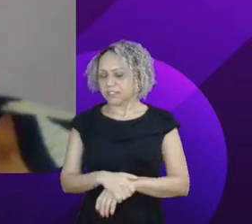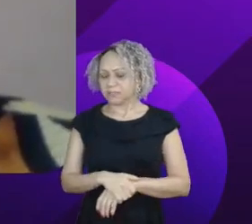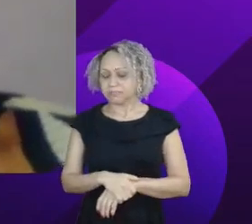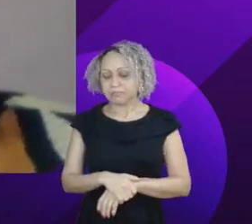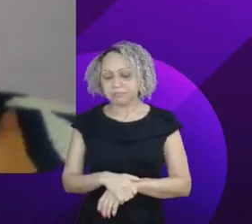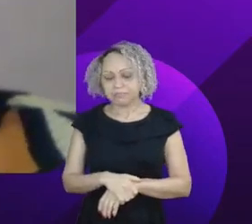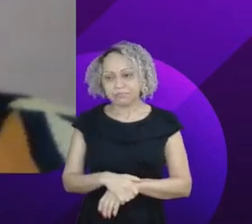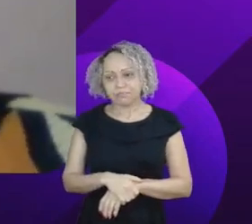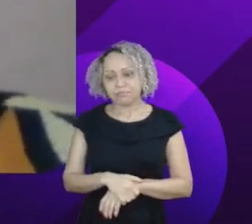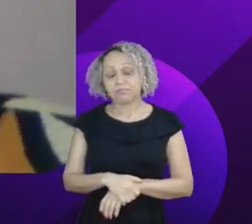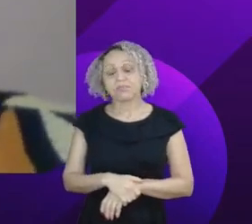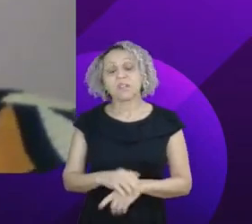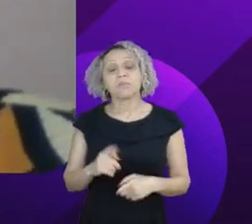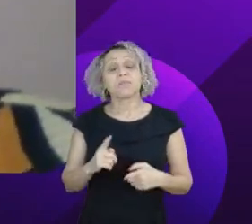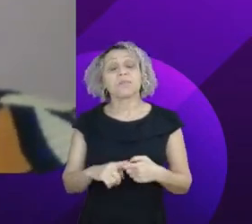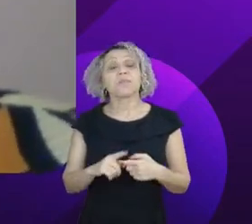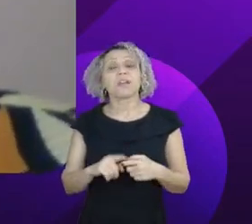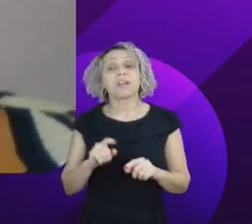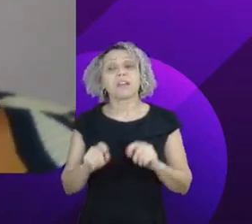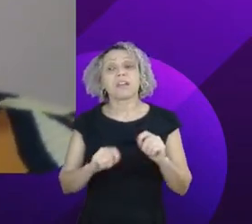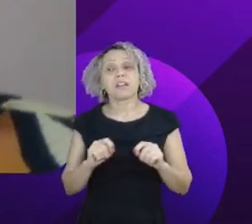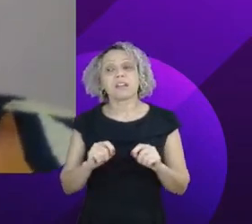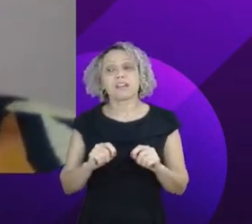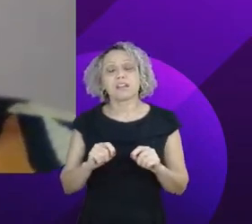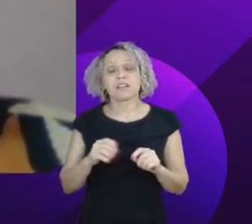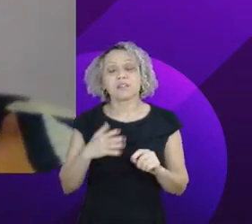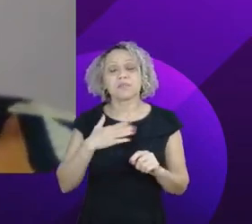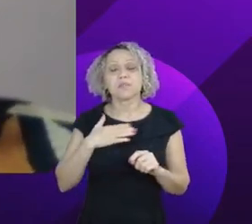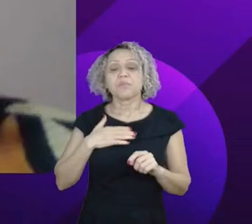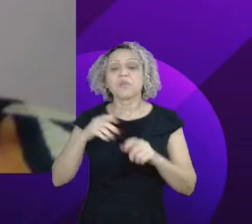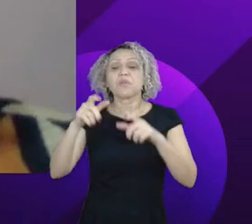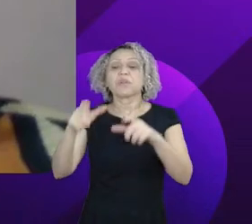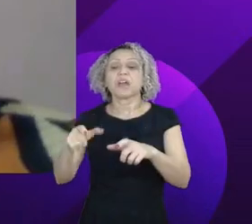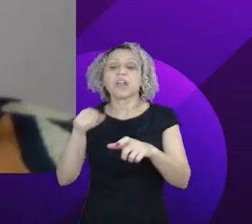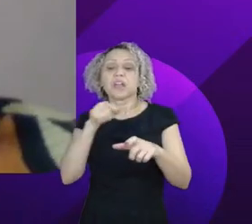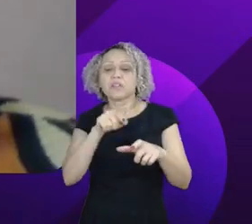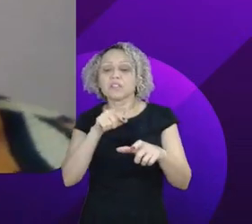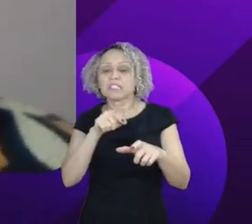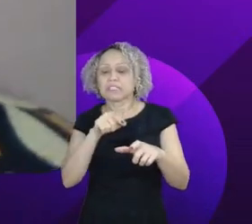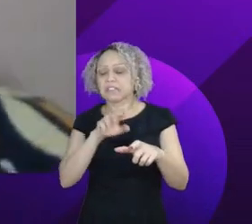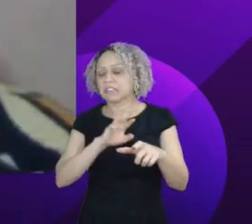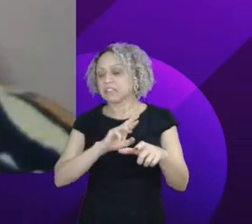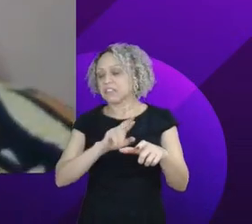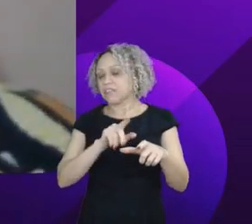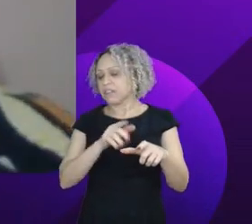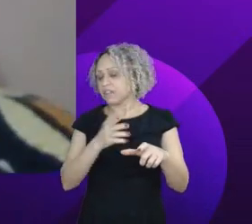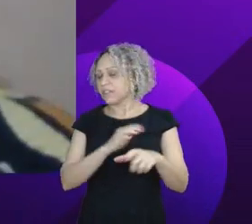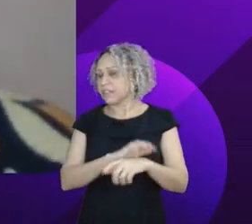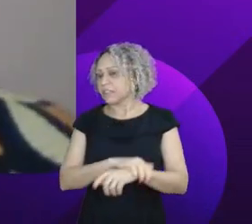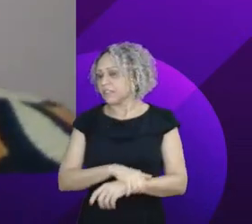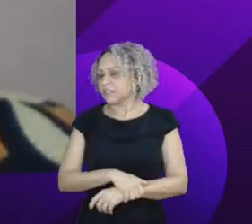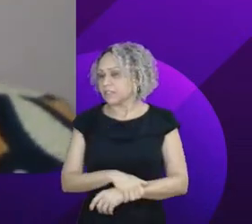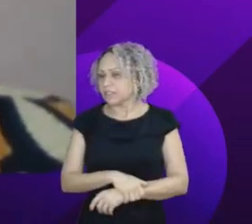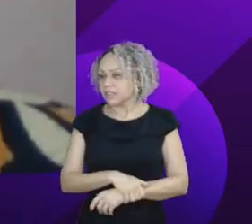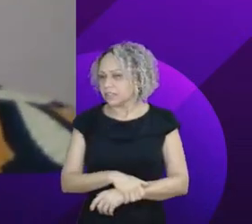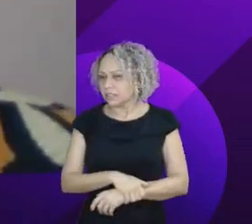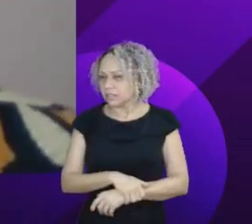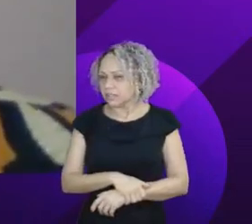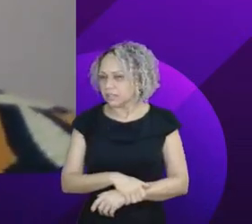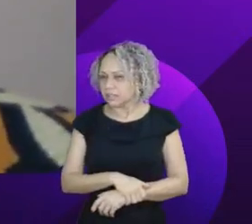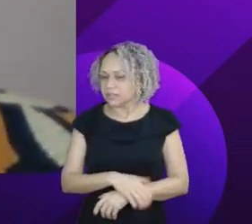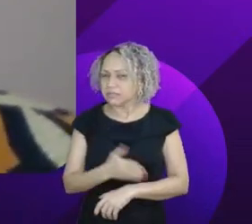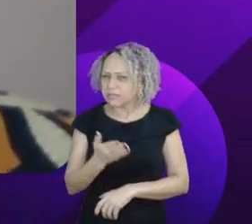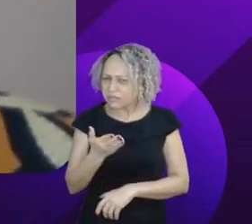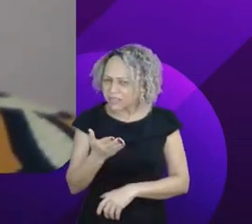instituição, porque o meu lugar não era aquele. E aí, essa é uma